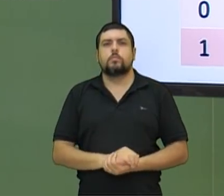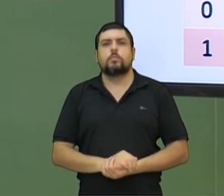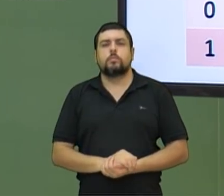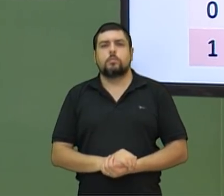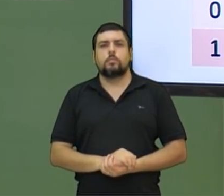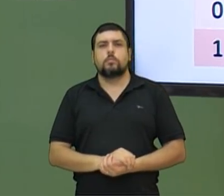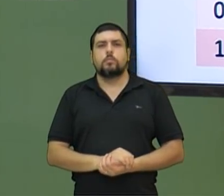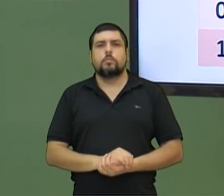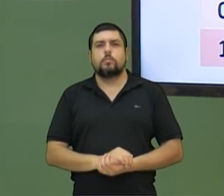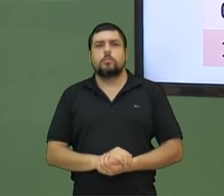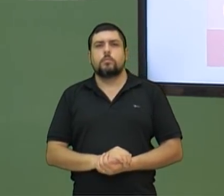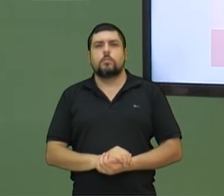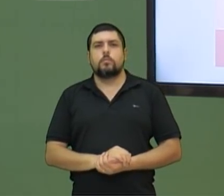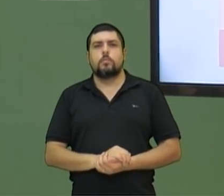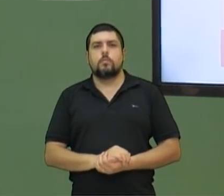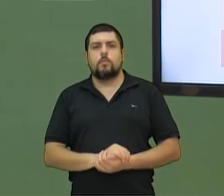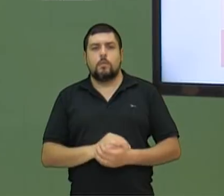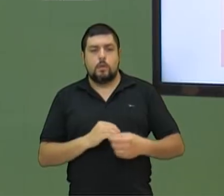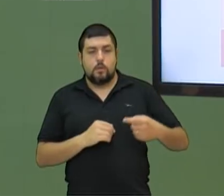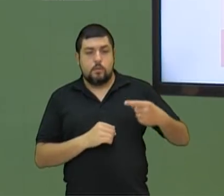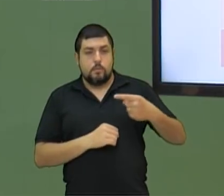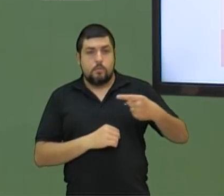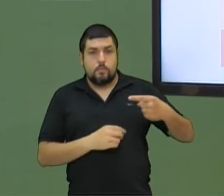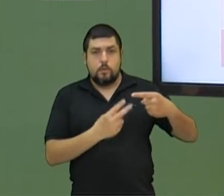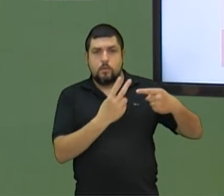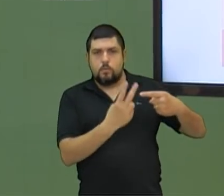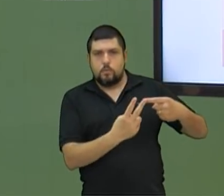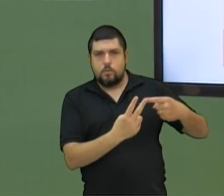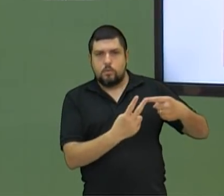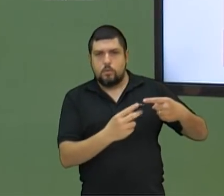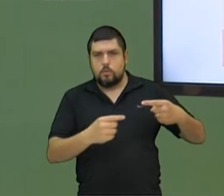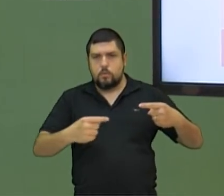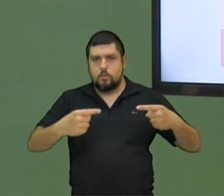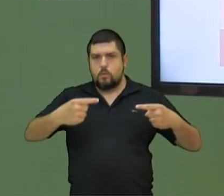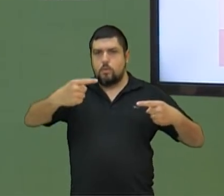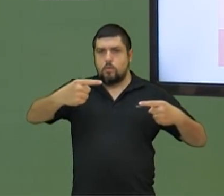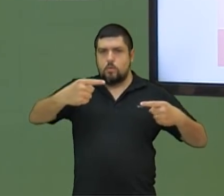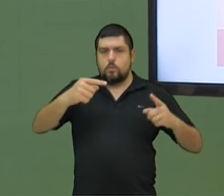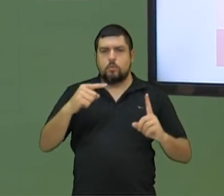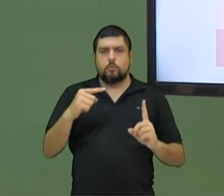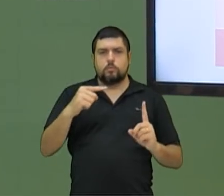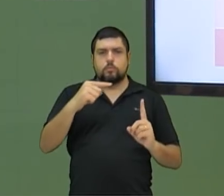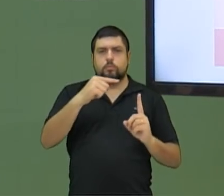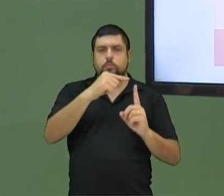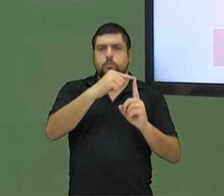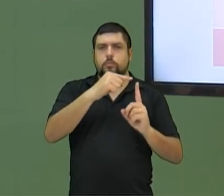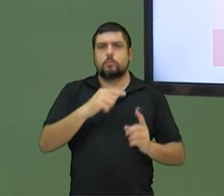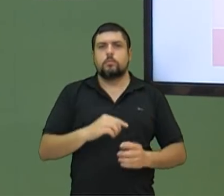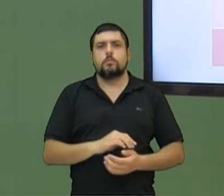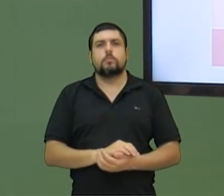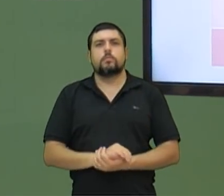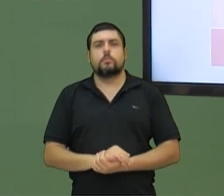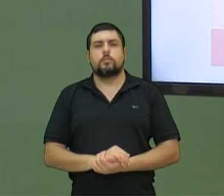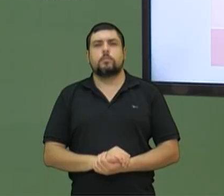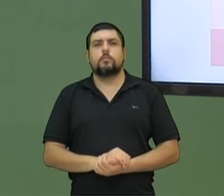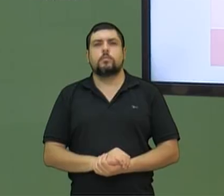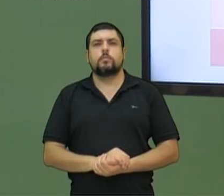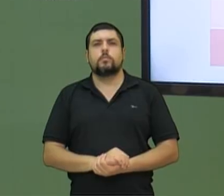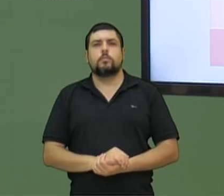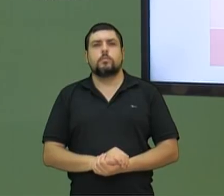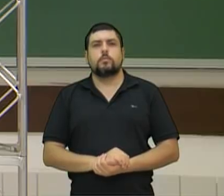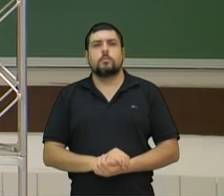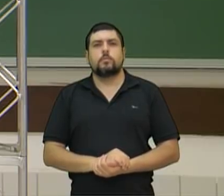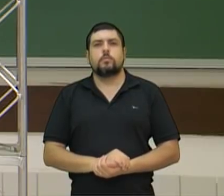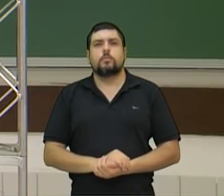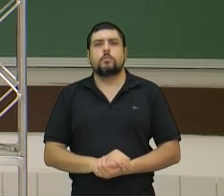necessidade. De menos 2 até 1. Menos 2 até 1 e ligamos os